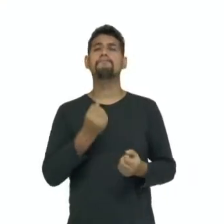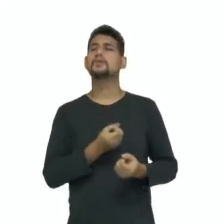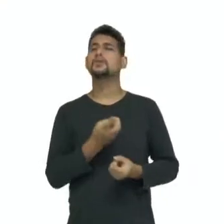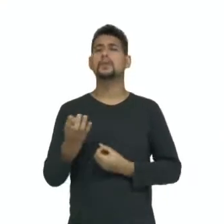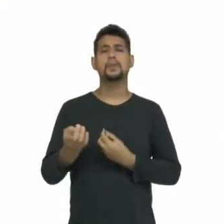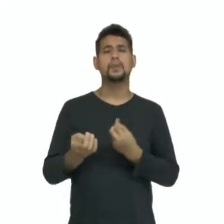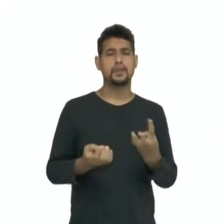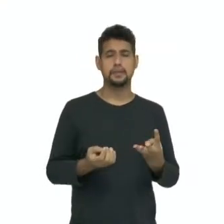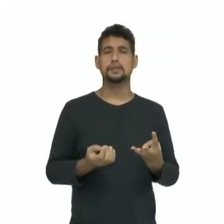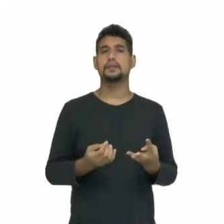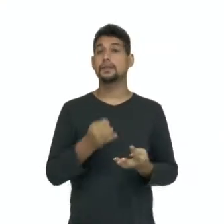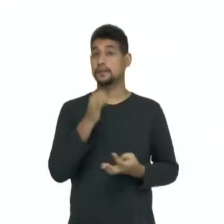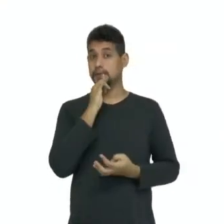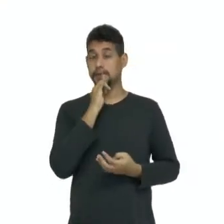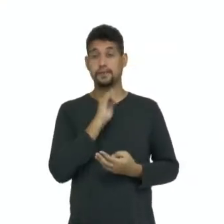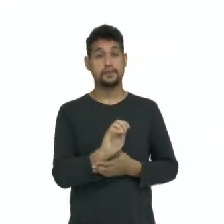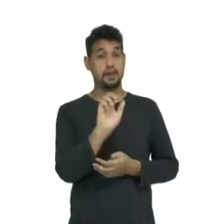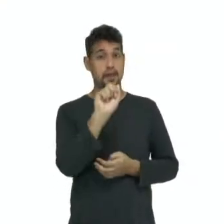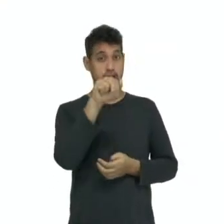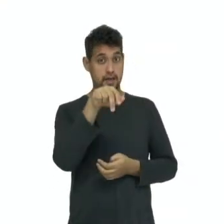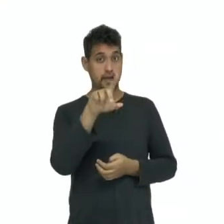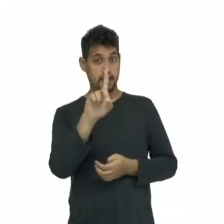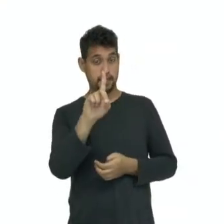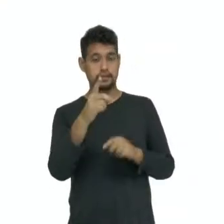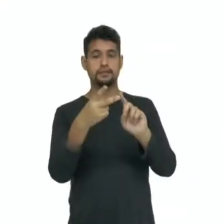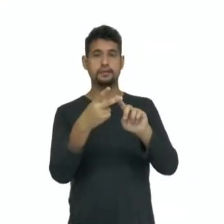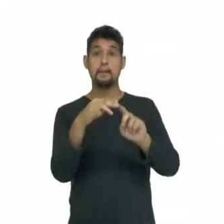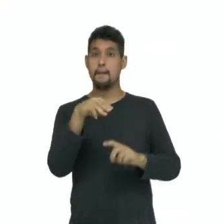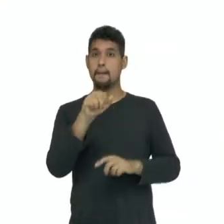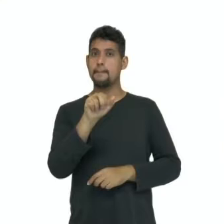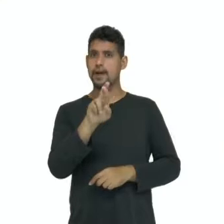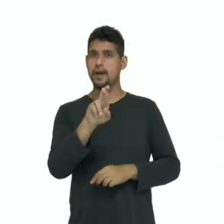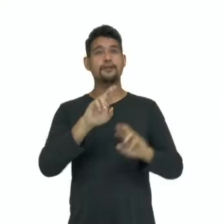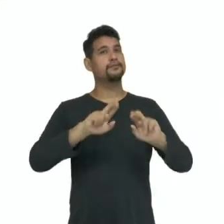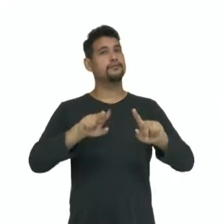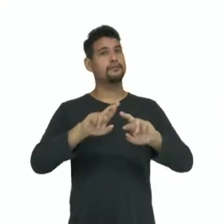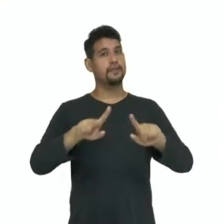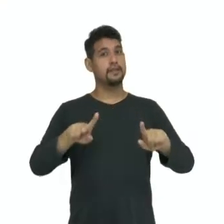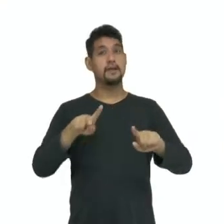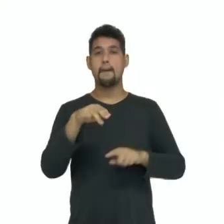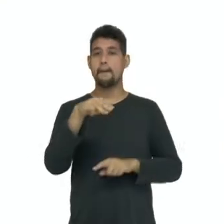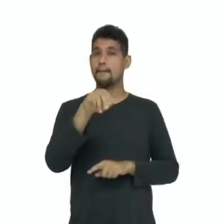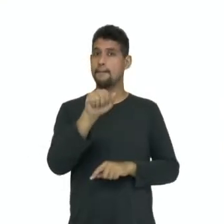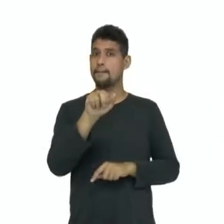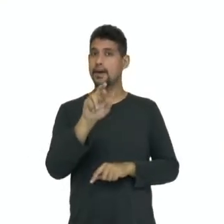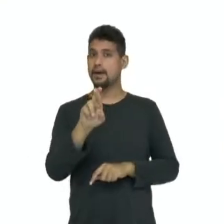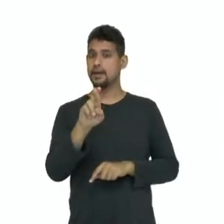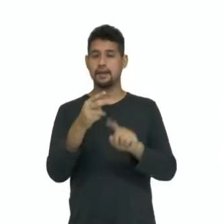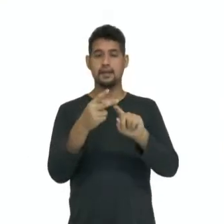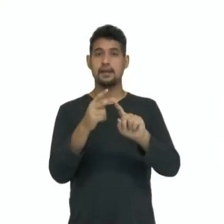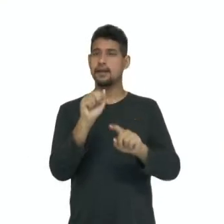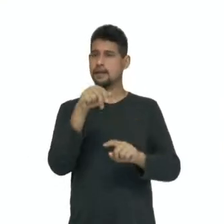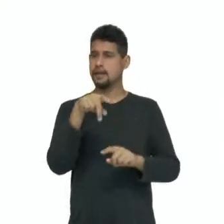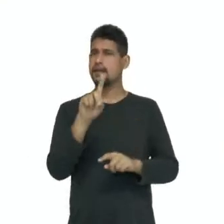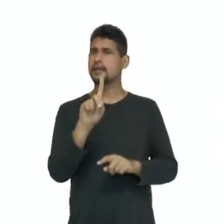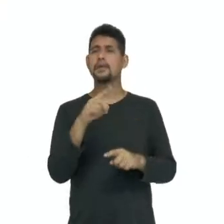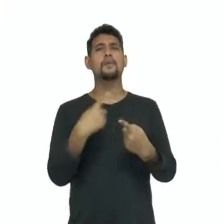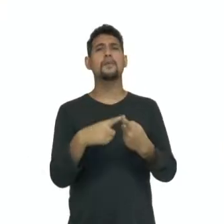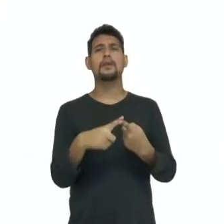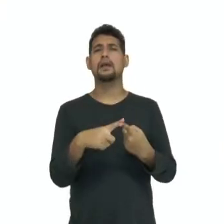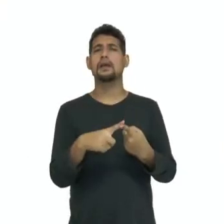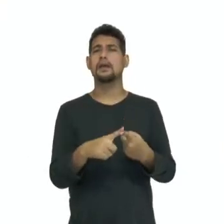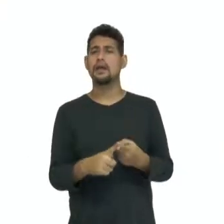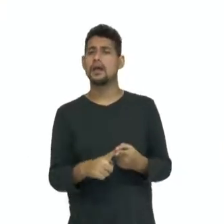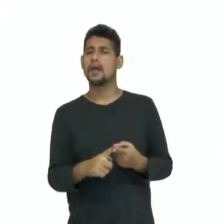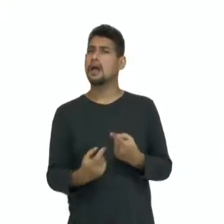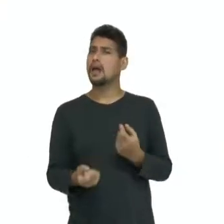Por exemplo, Anderson e Mariana é diferente de Mariana e Anderson, pois em um dos